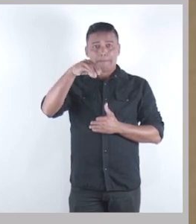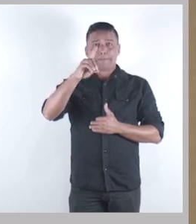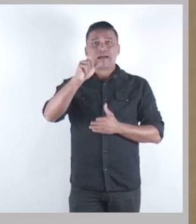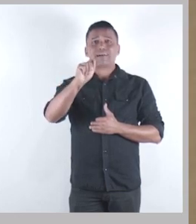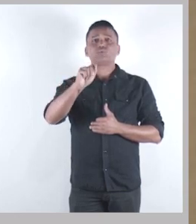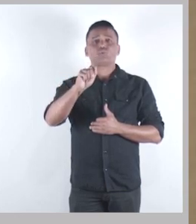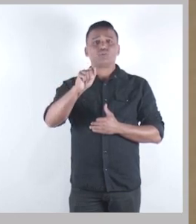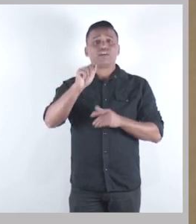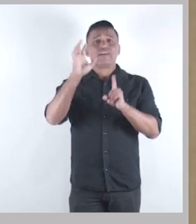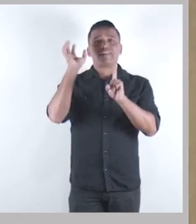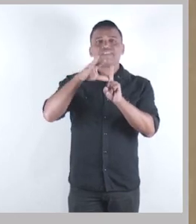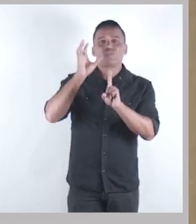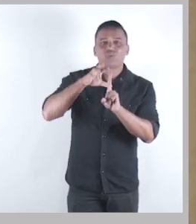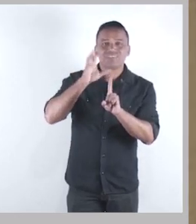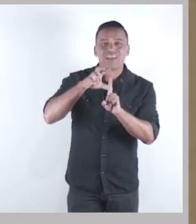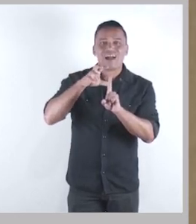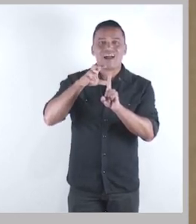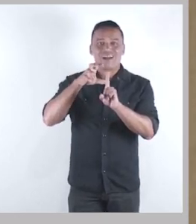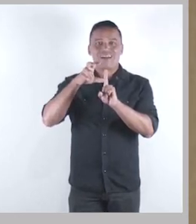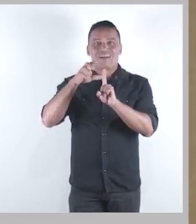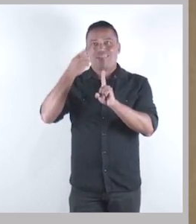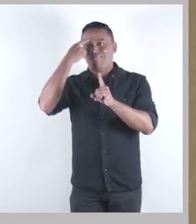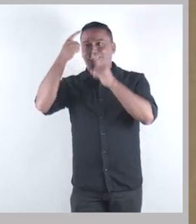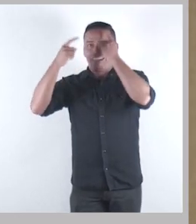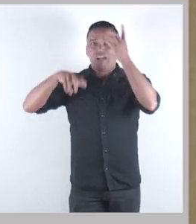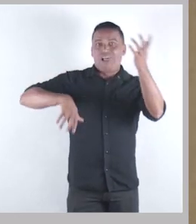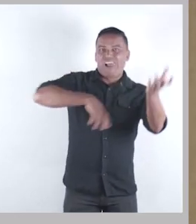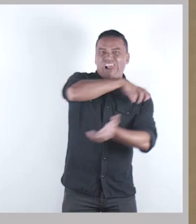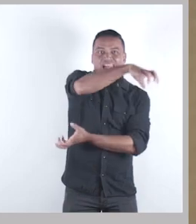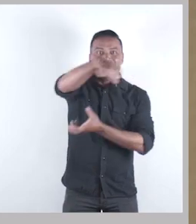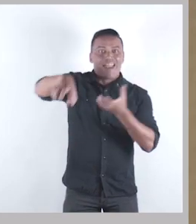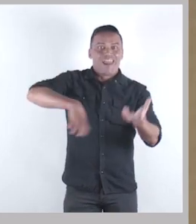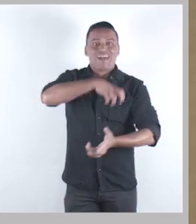suas ideias rebeldes, né?